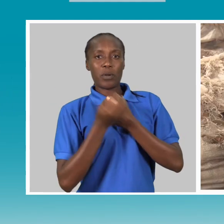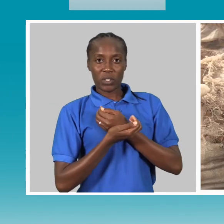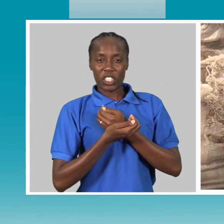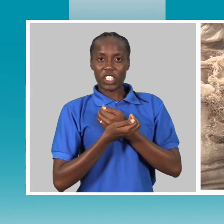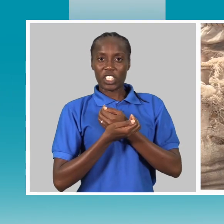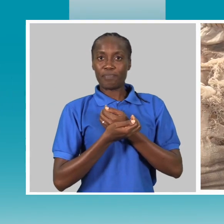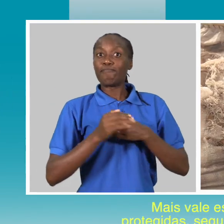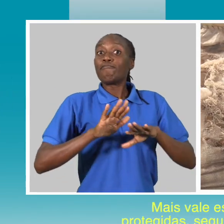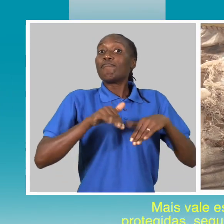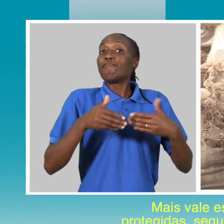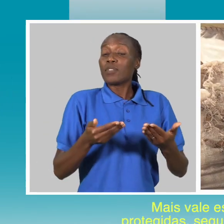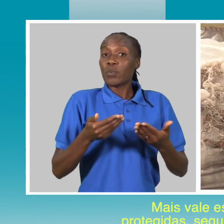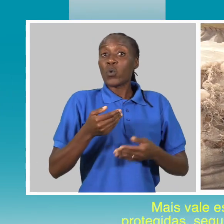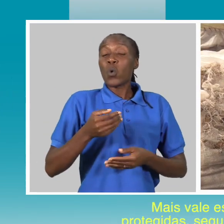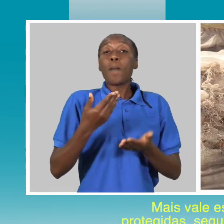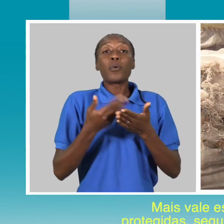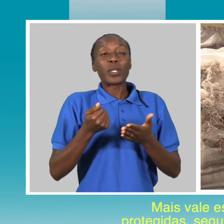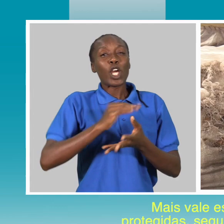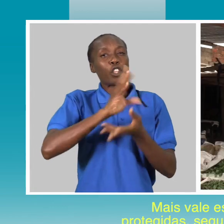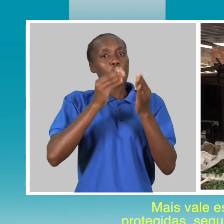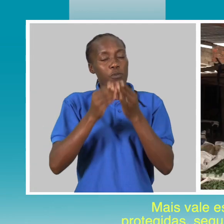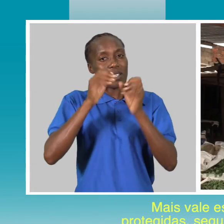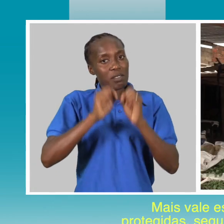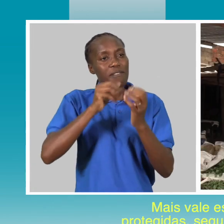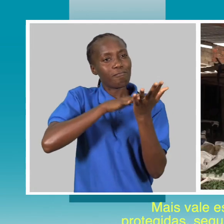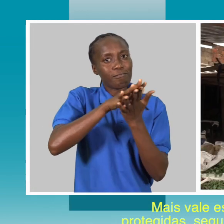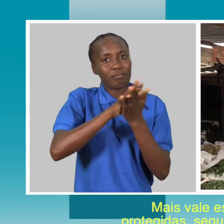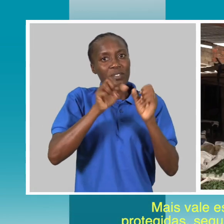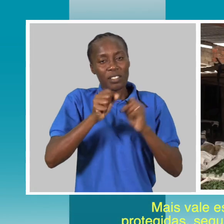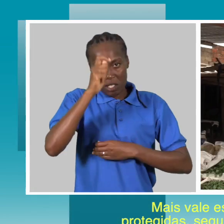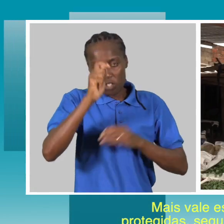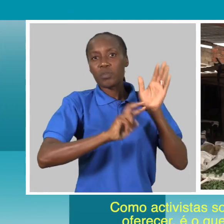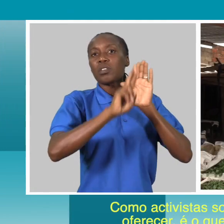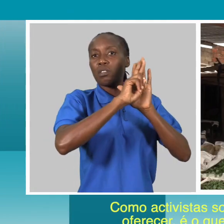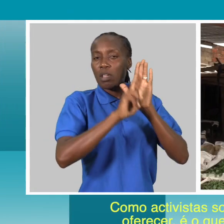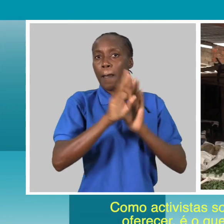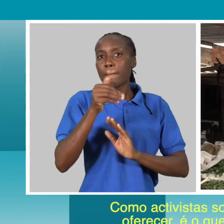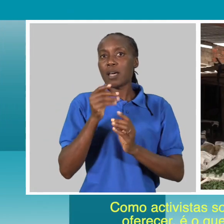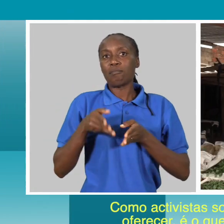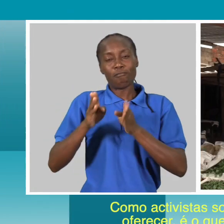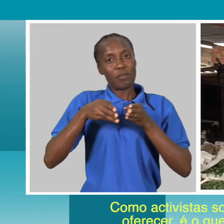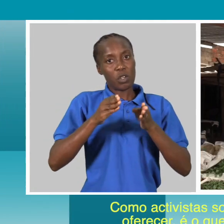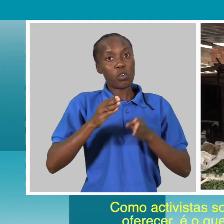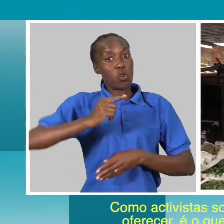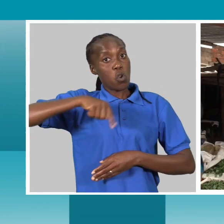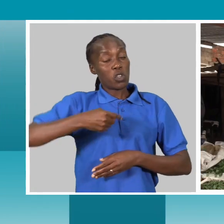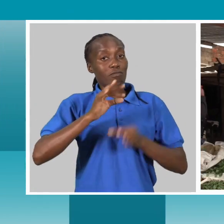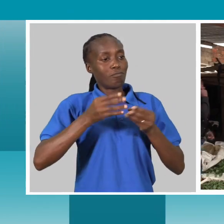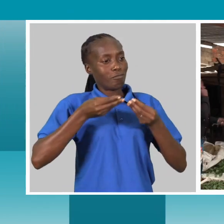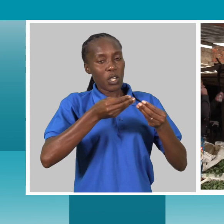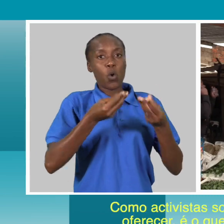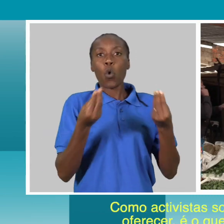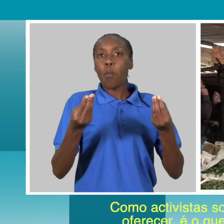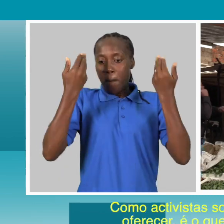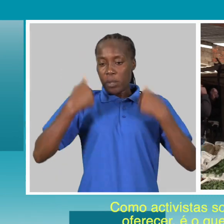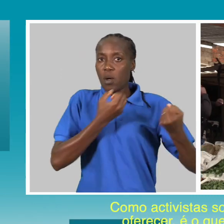de tudo. Porque esta é a recomendação, que todo mundo agora deve usar máscaras para se fazer à rua. E isto é o que nós podemos oferecer